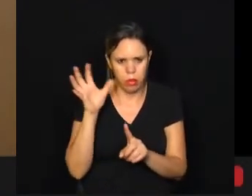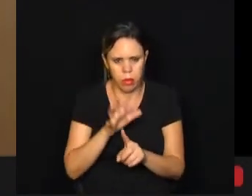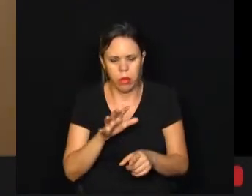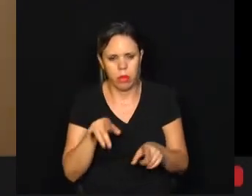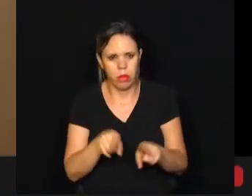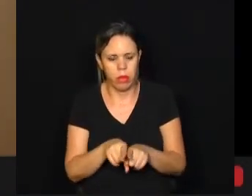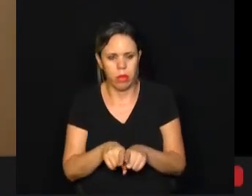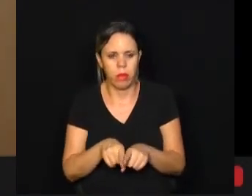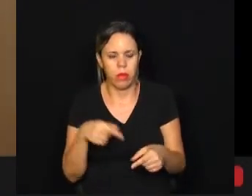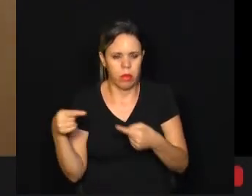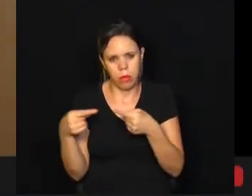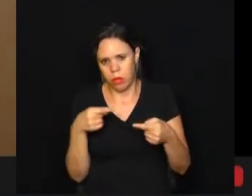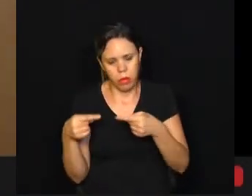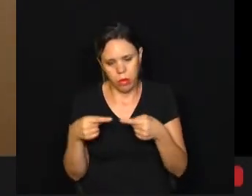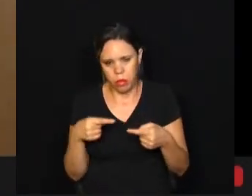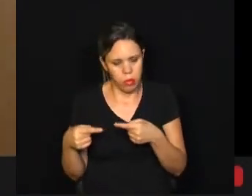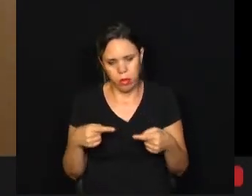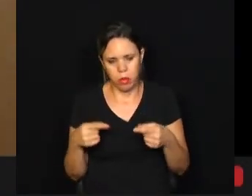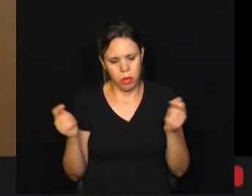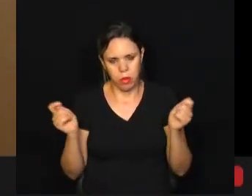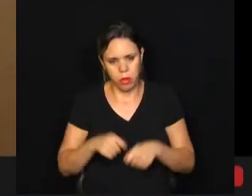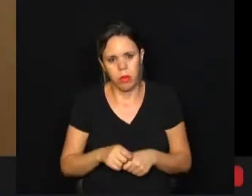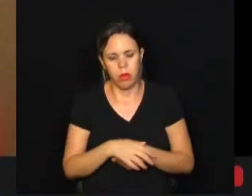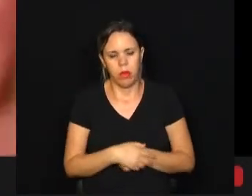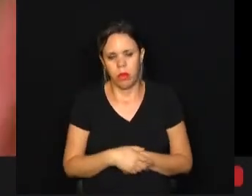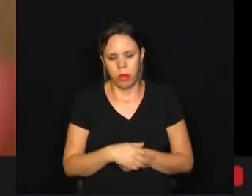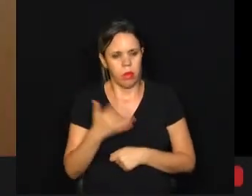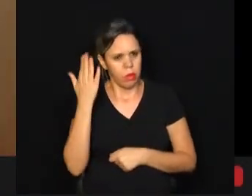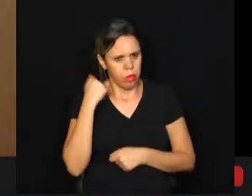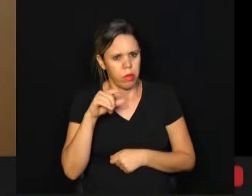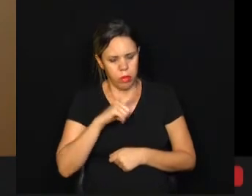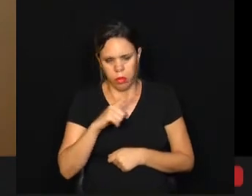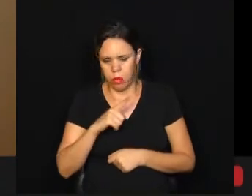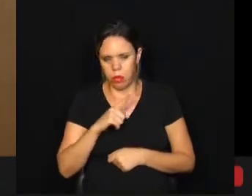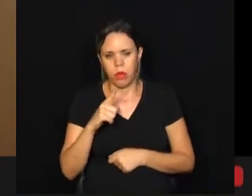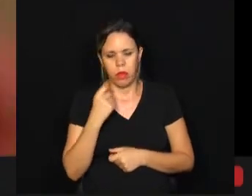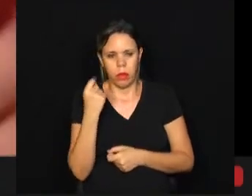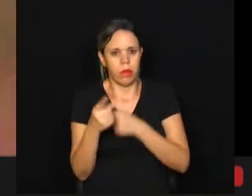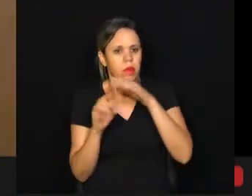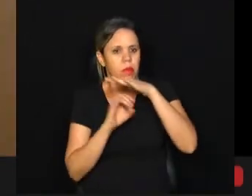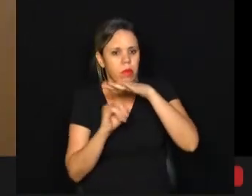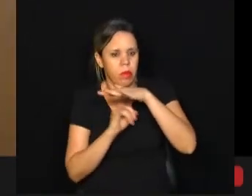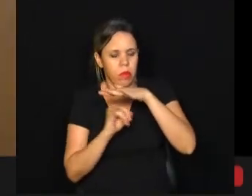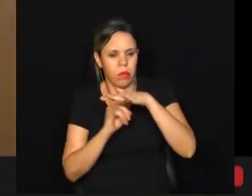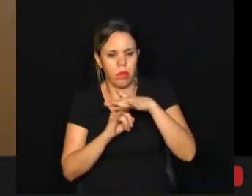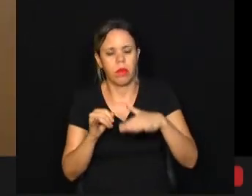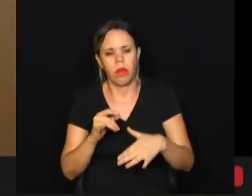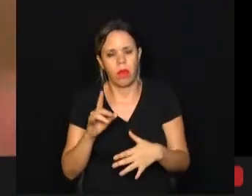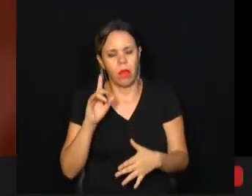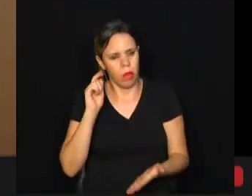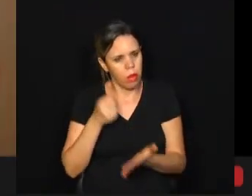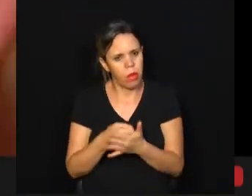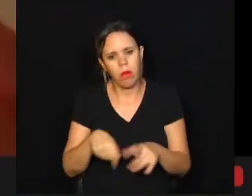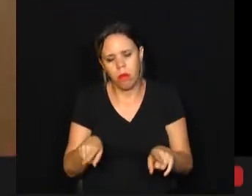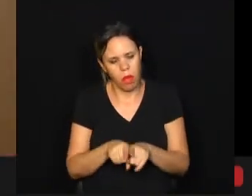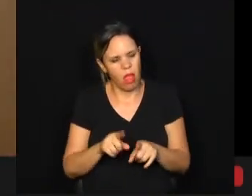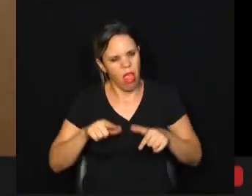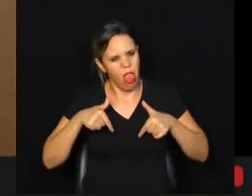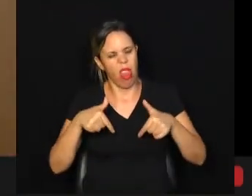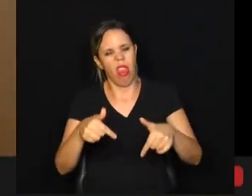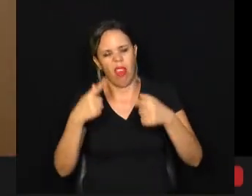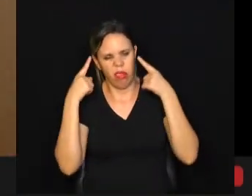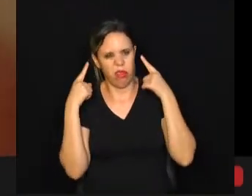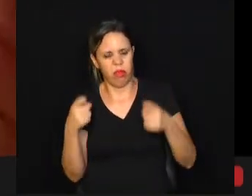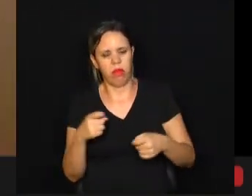para disputas de poder. A gente sabe disso. A gente sabe que tem corporações que se servem dessas leis e agem com